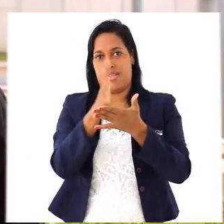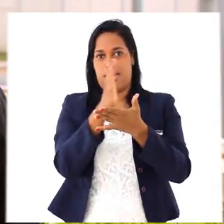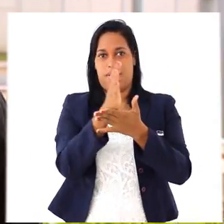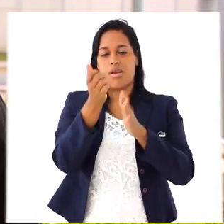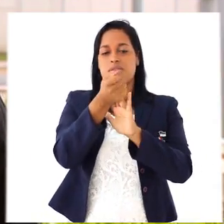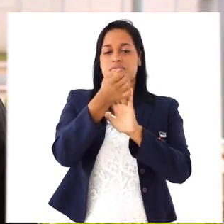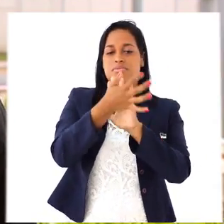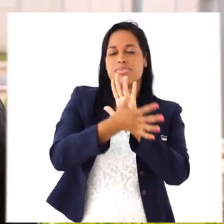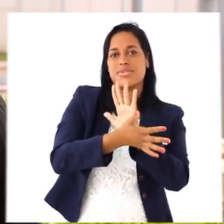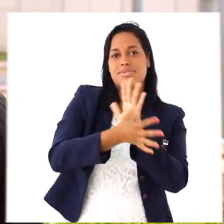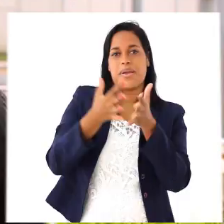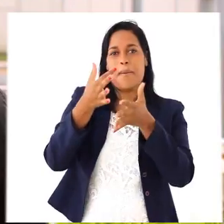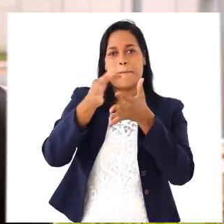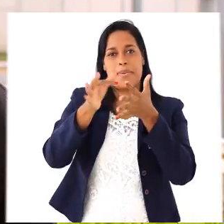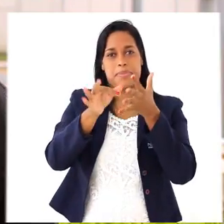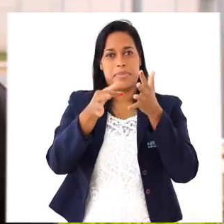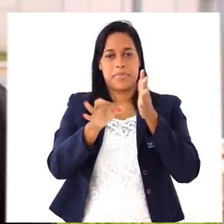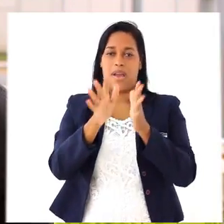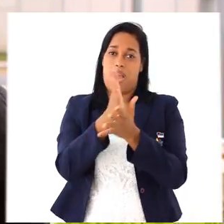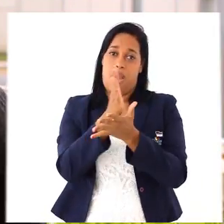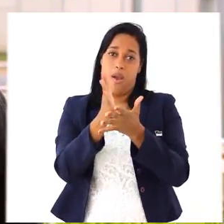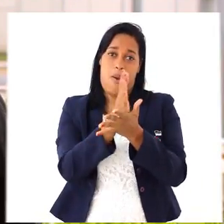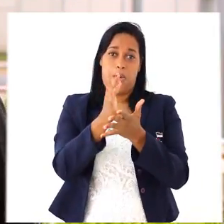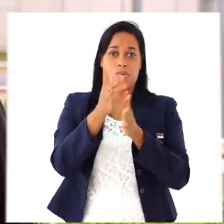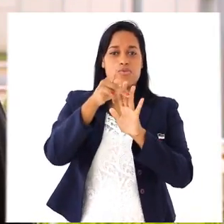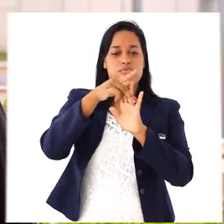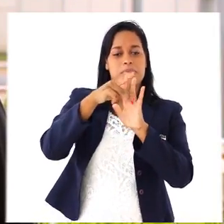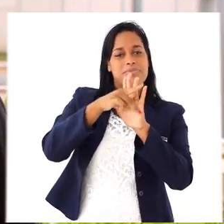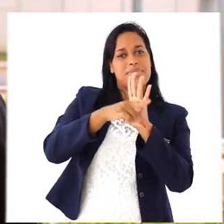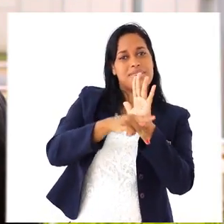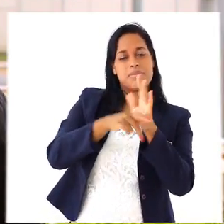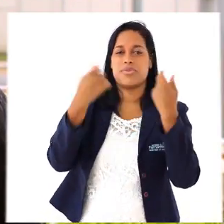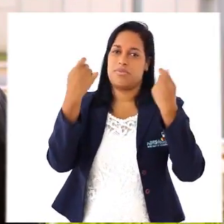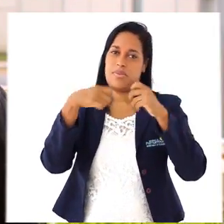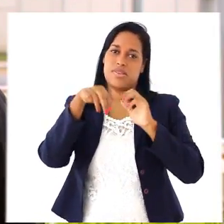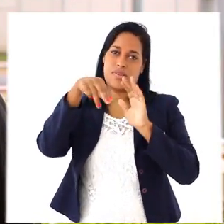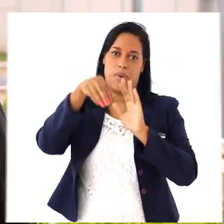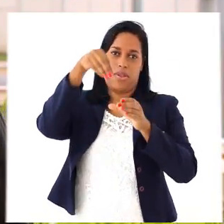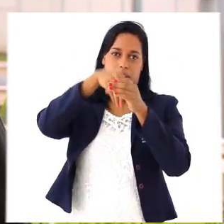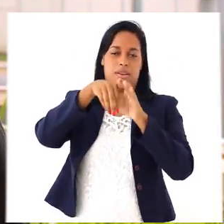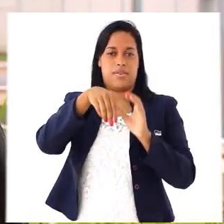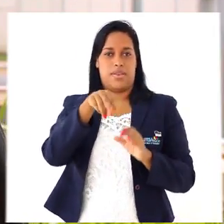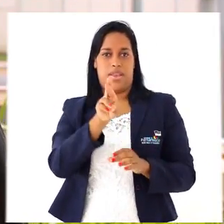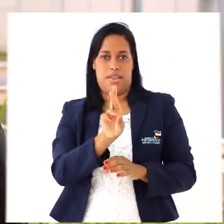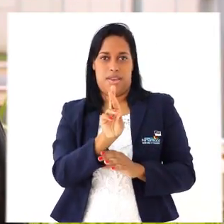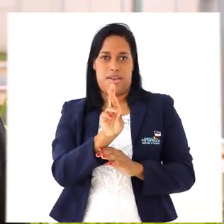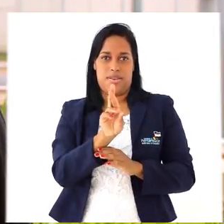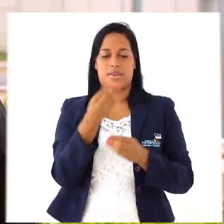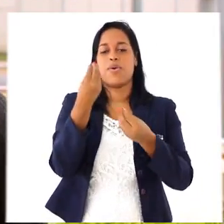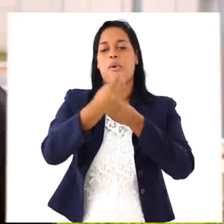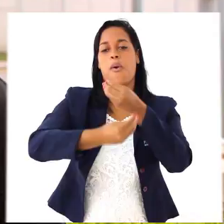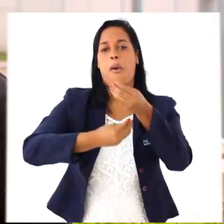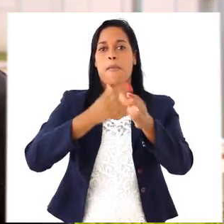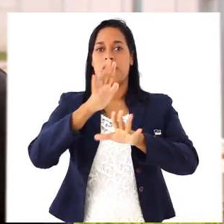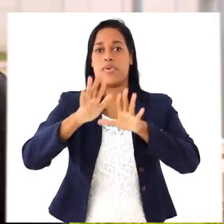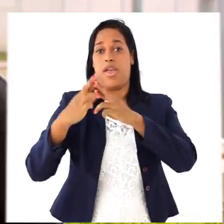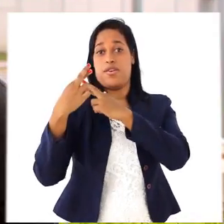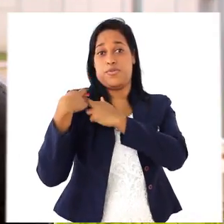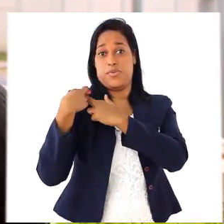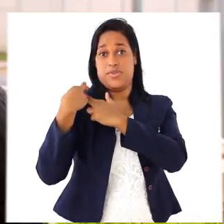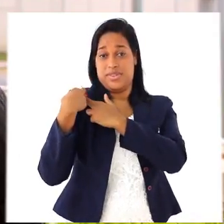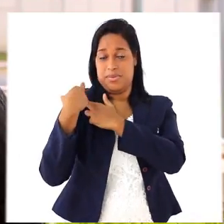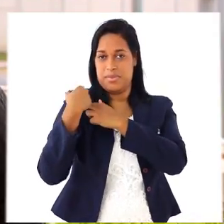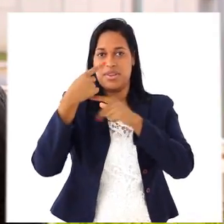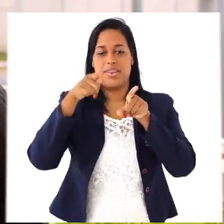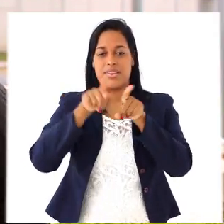definições e alguns parâmetros que estão lá dentro dessa norma regulamentadora. A gente vai tratar, por exemplo, das responsabilidades, a gente